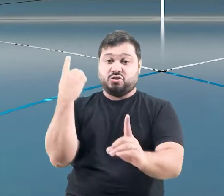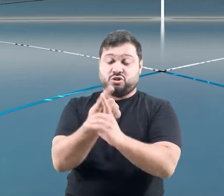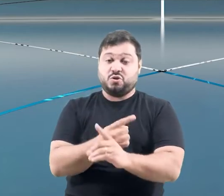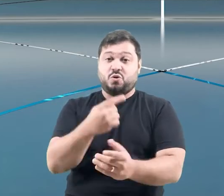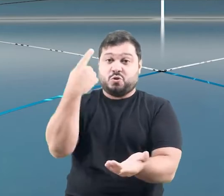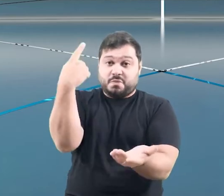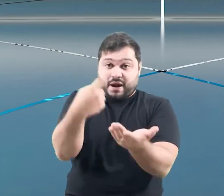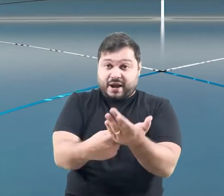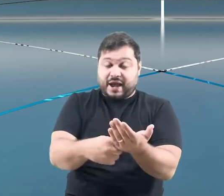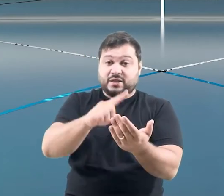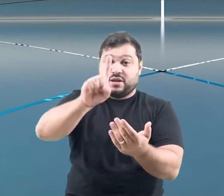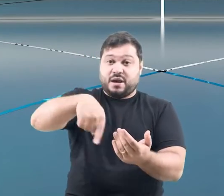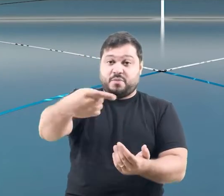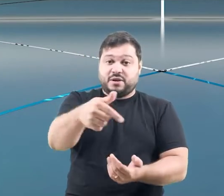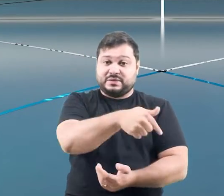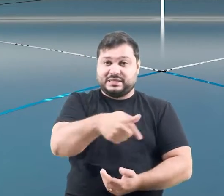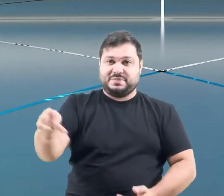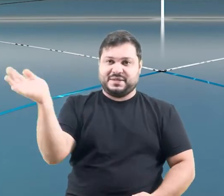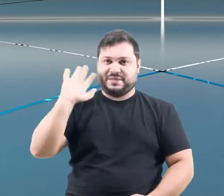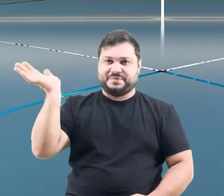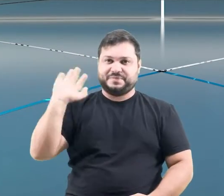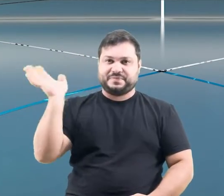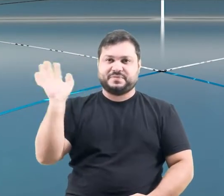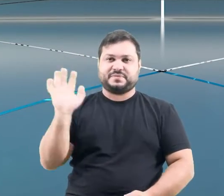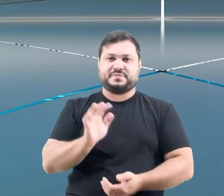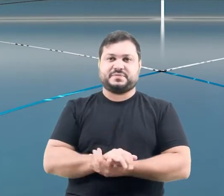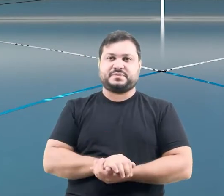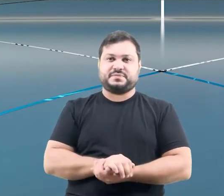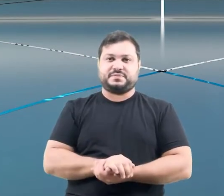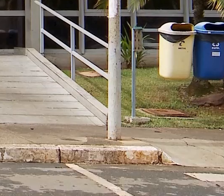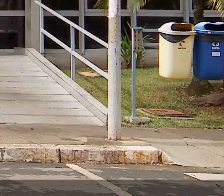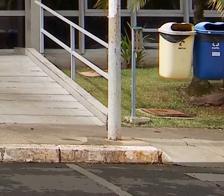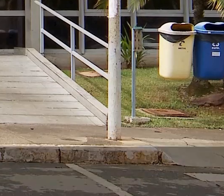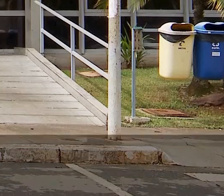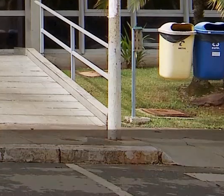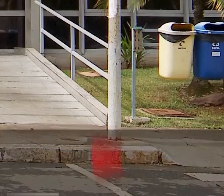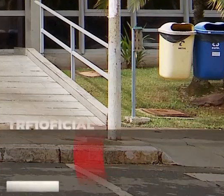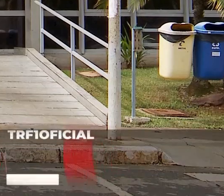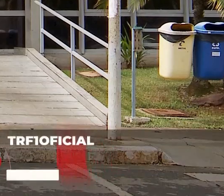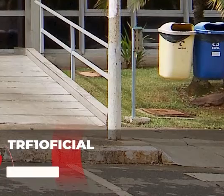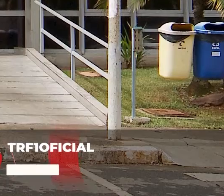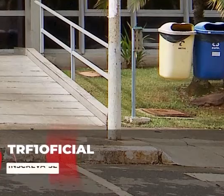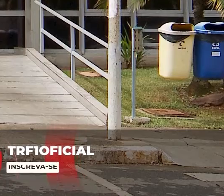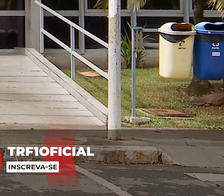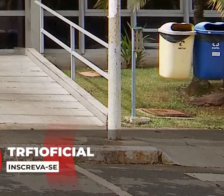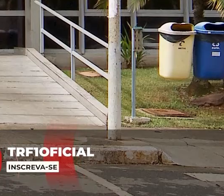nosso encontro fica marcado para a próxima semana. Tchau!